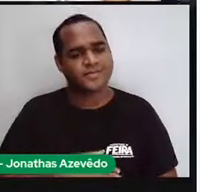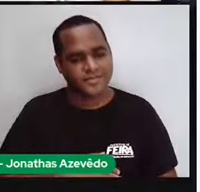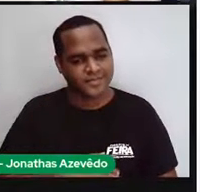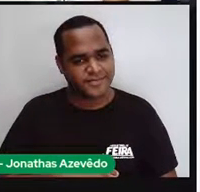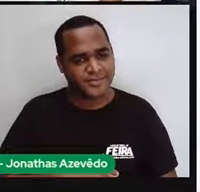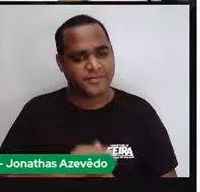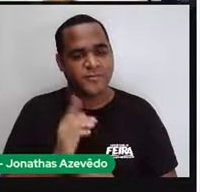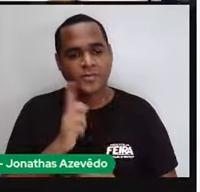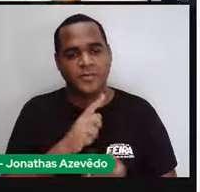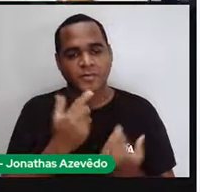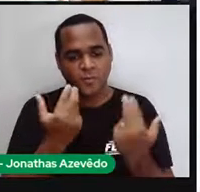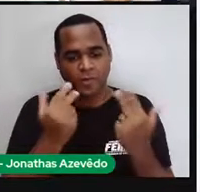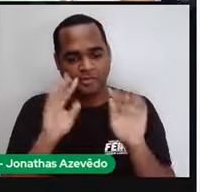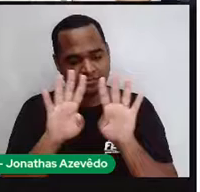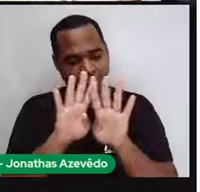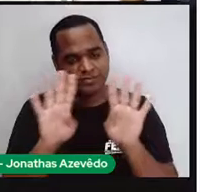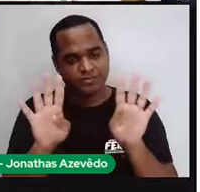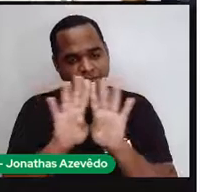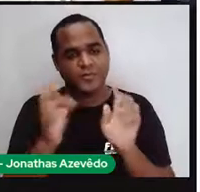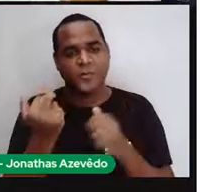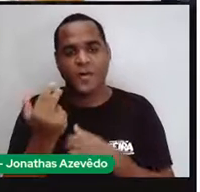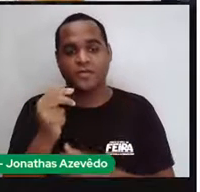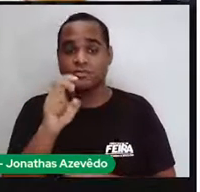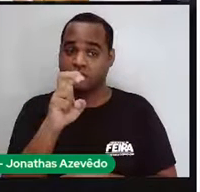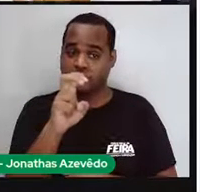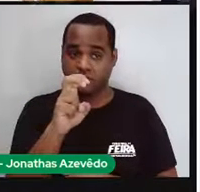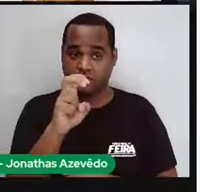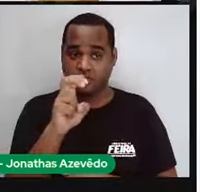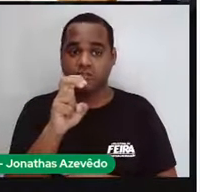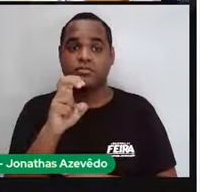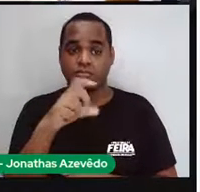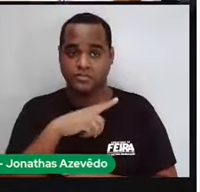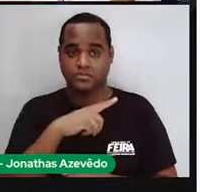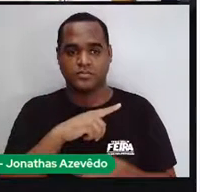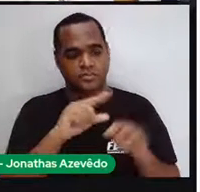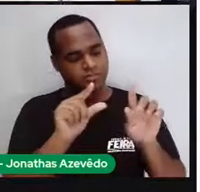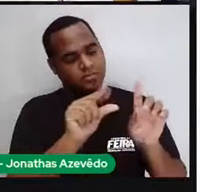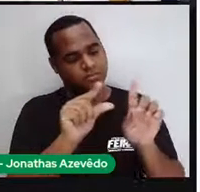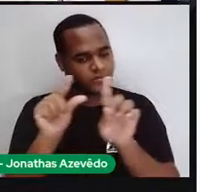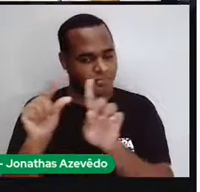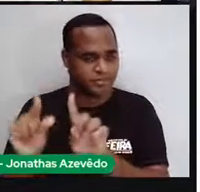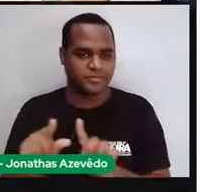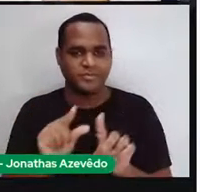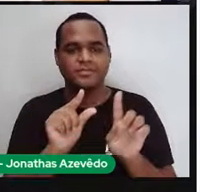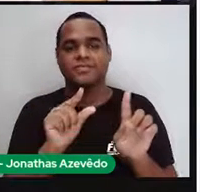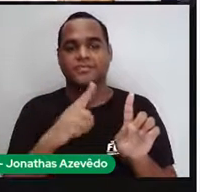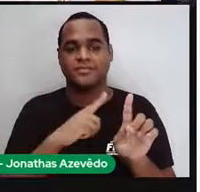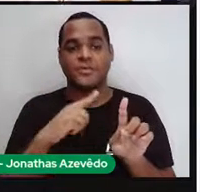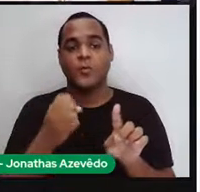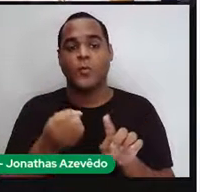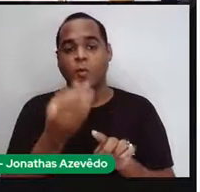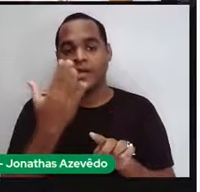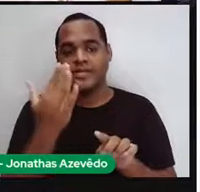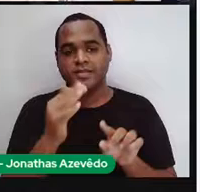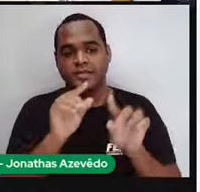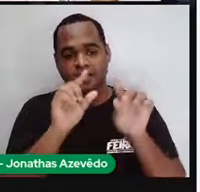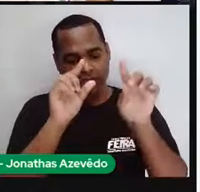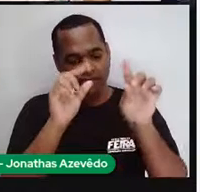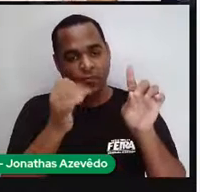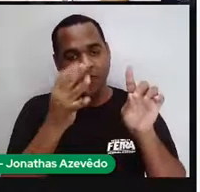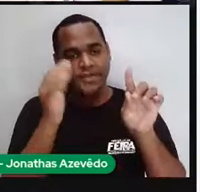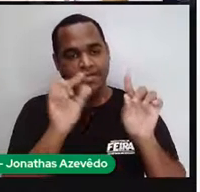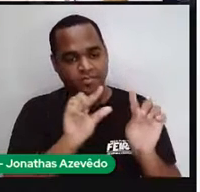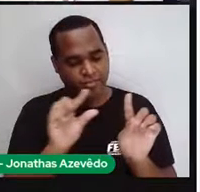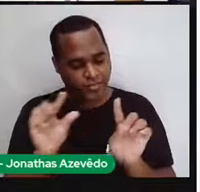né uma fileirinha tem cinco plaquinhas de grama quantas fileiras com 5